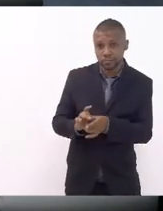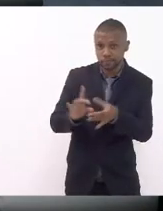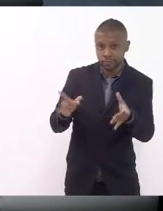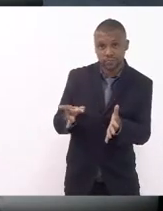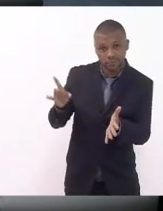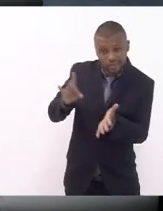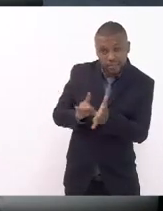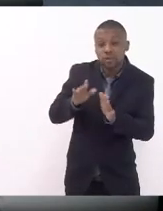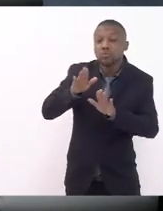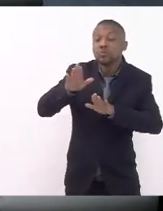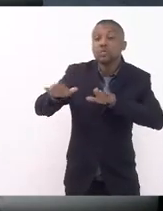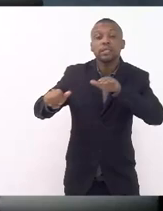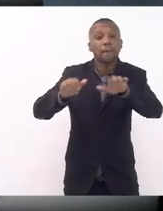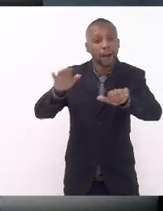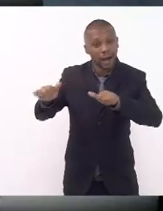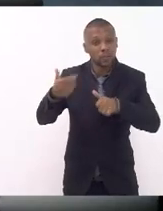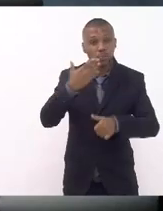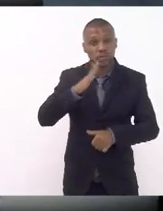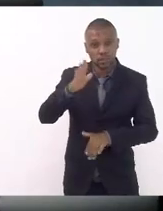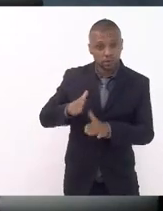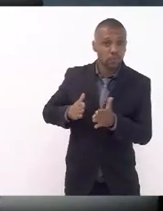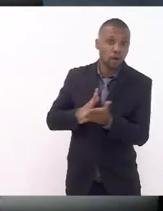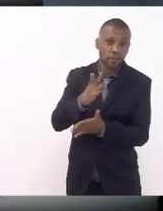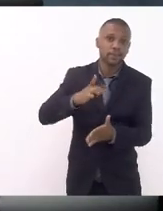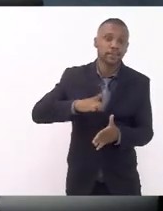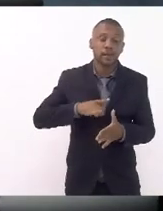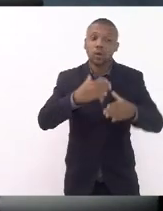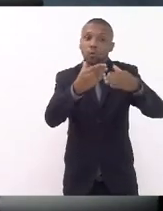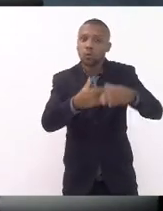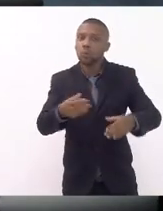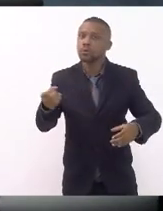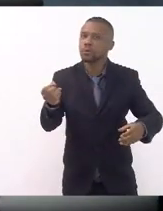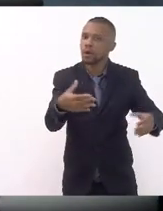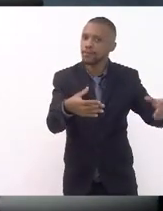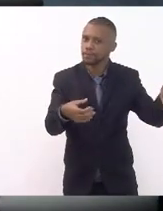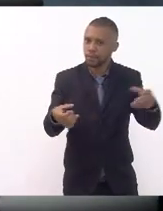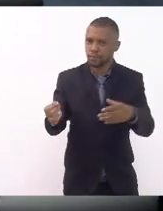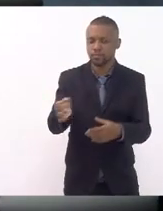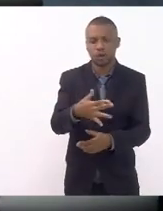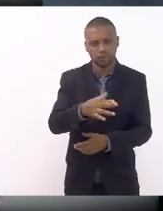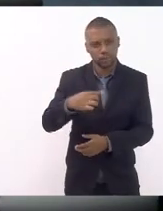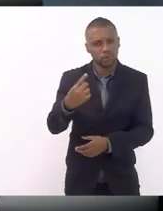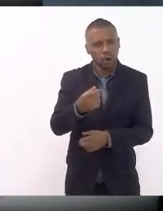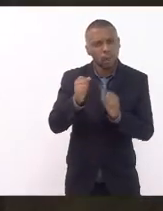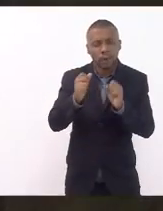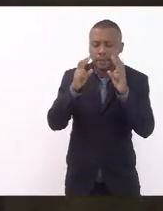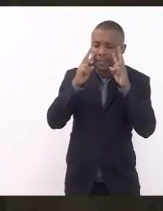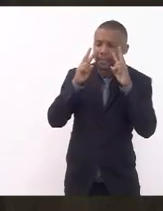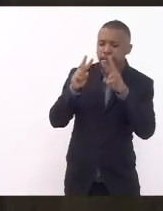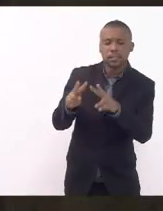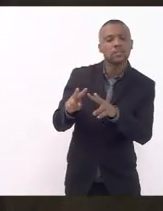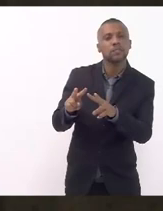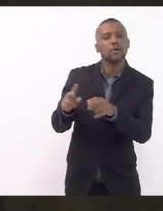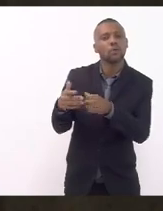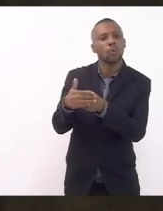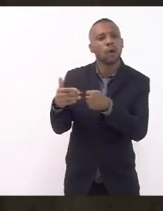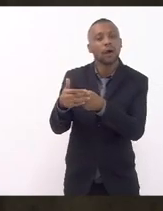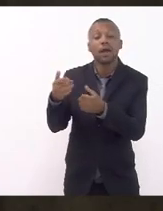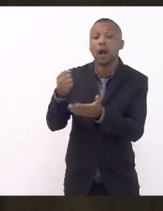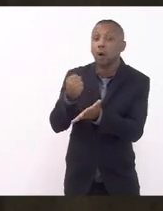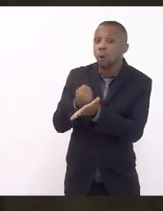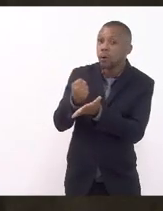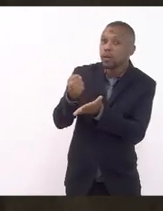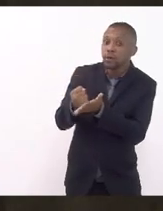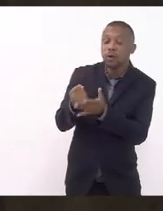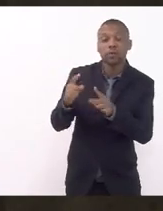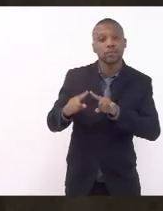efetivamente chamados, que se realizem novos concursos e que a gente possa, sim, olhar com carinho também a contratação